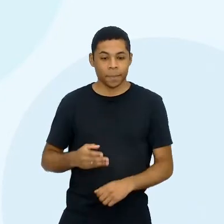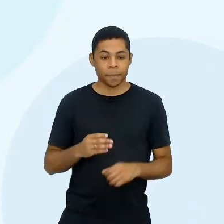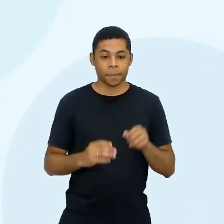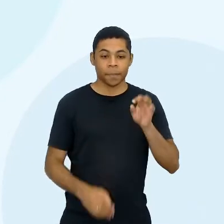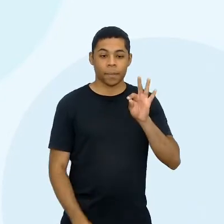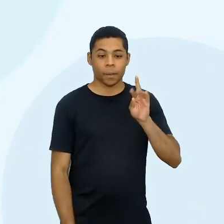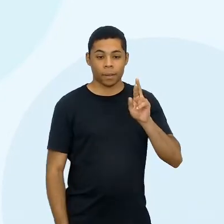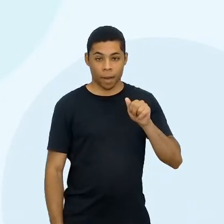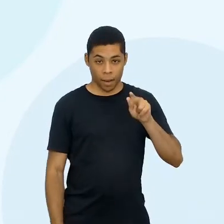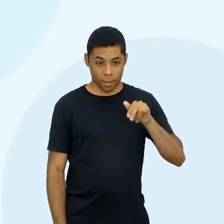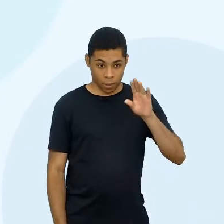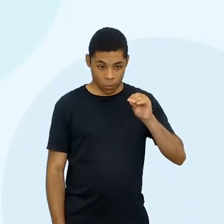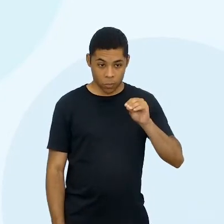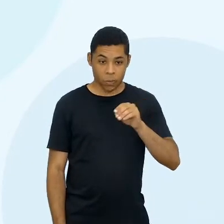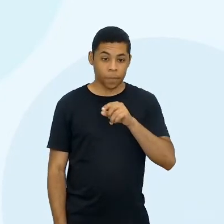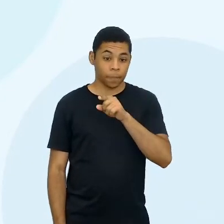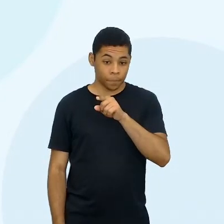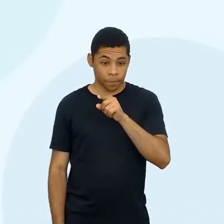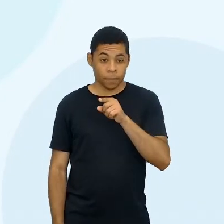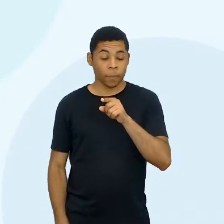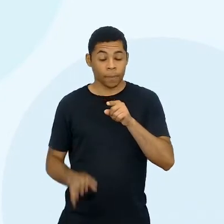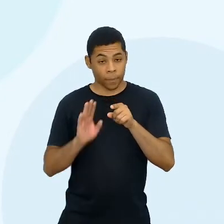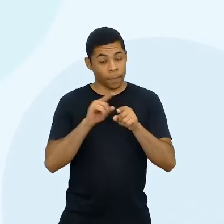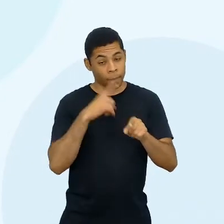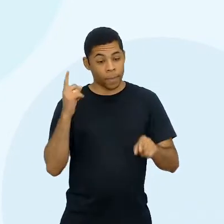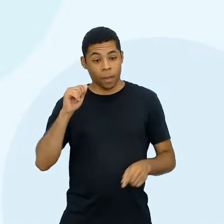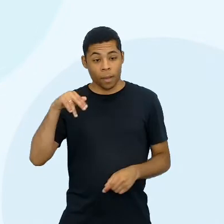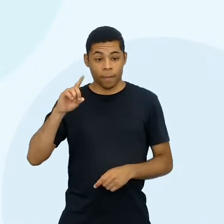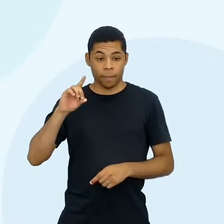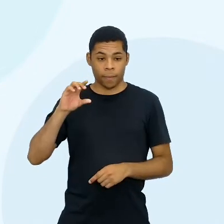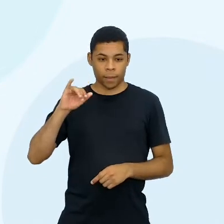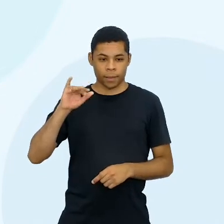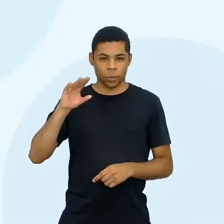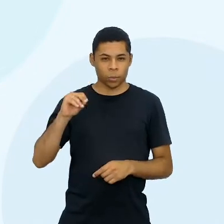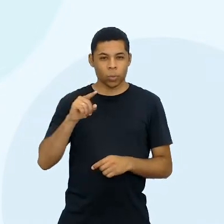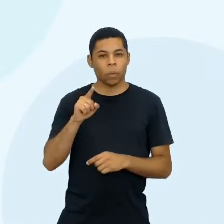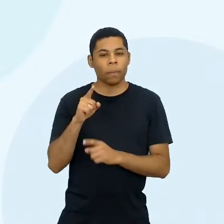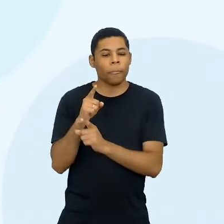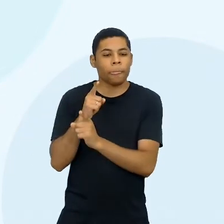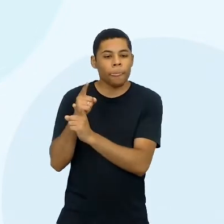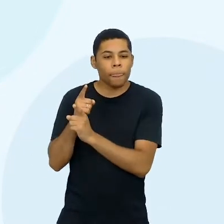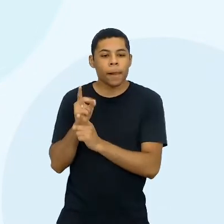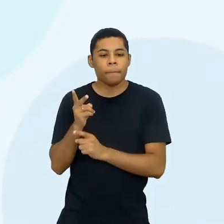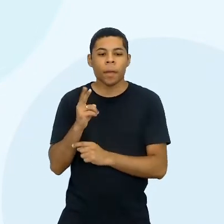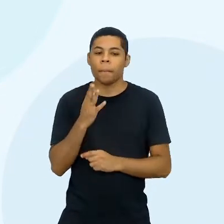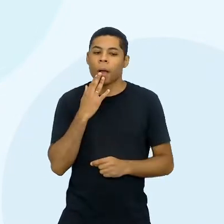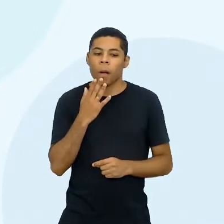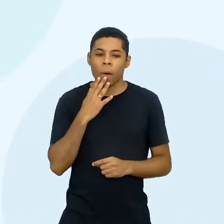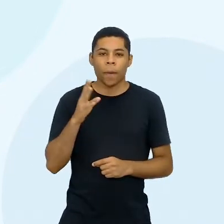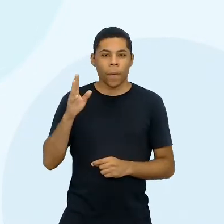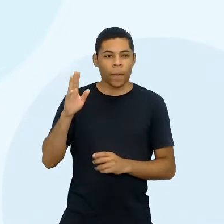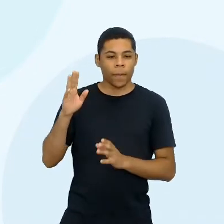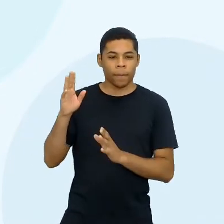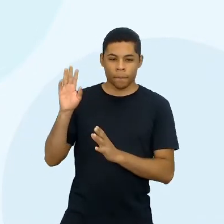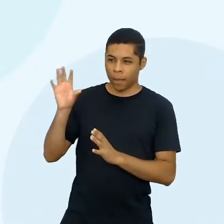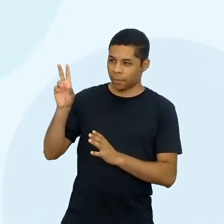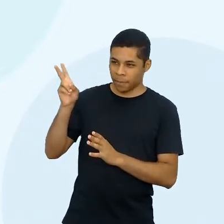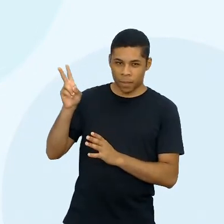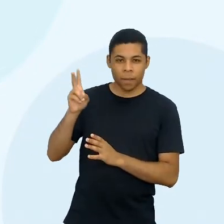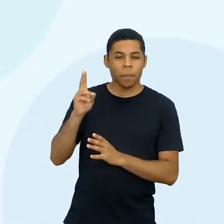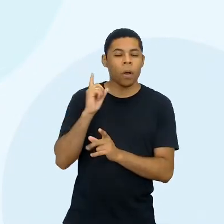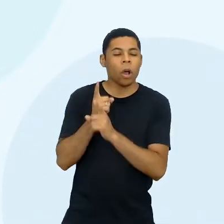rocha magmática, tá certo? E ela é interessante porque ela é muito achada na Cordilheira dos Andes, aqui na América, né, na